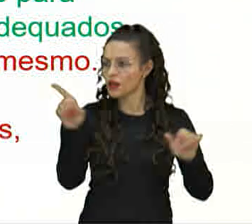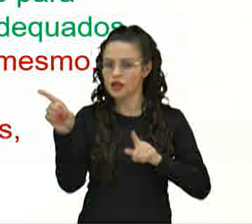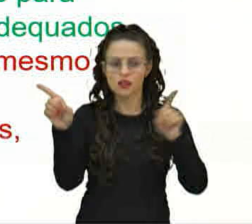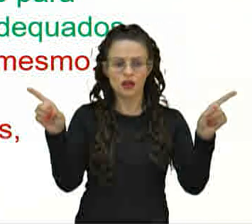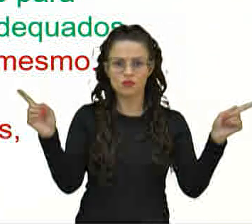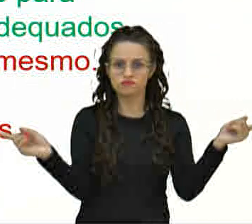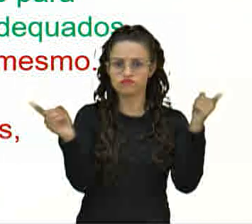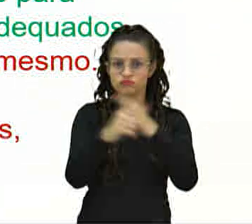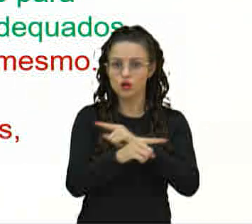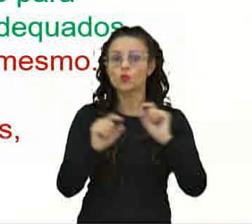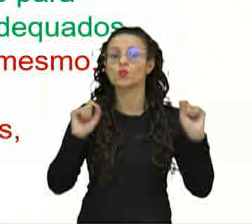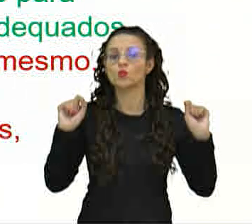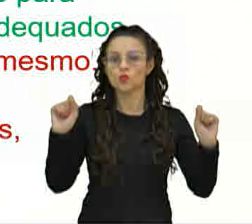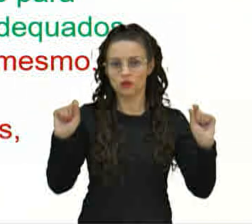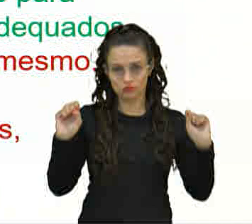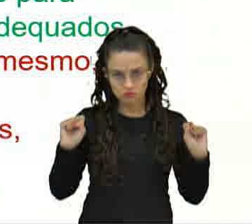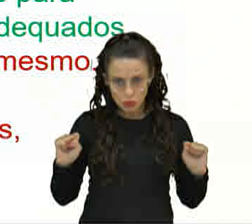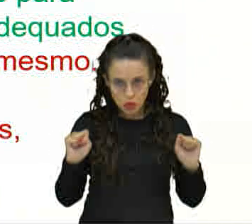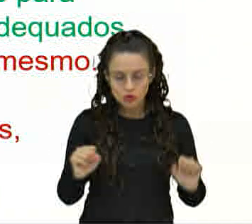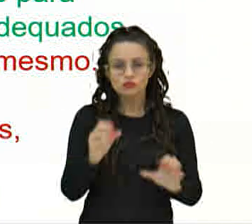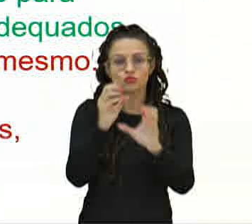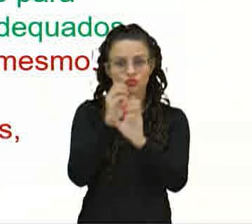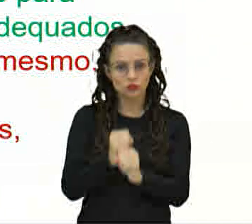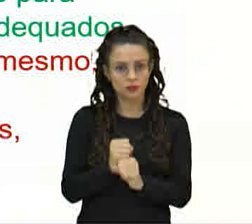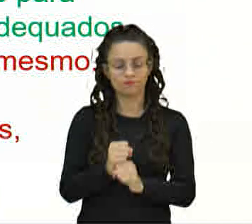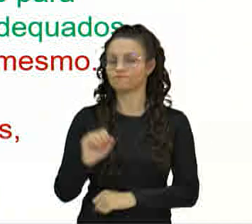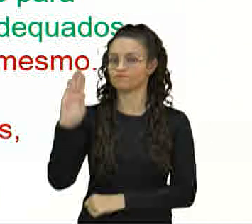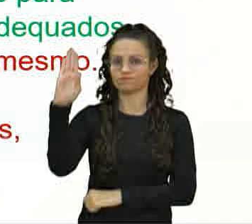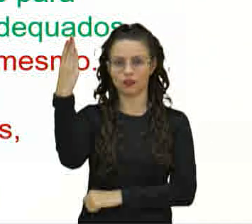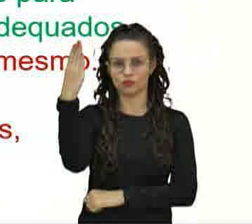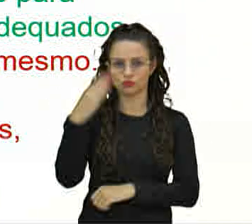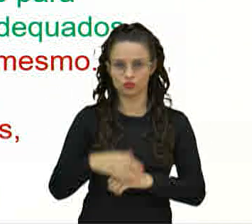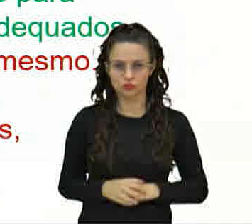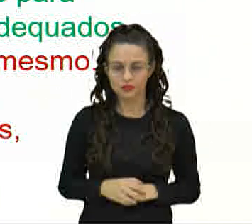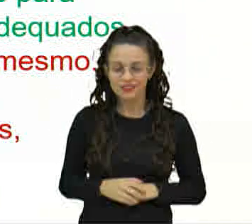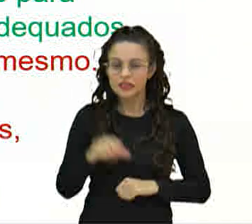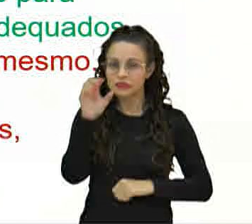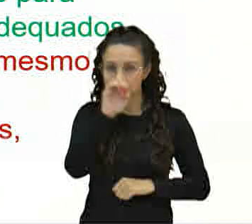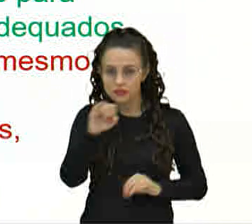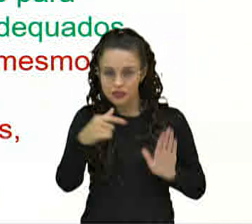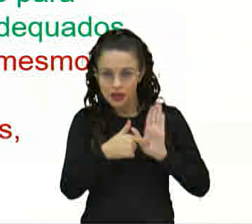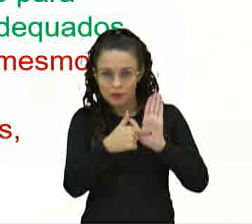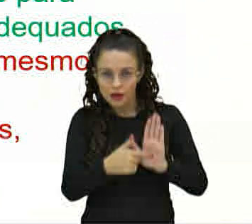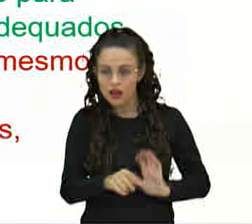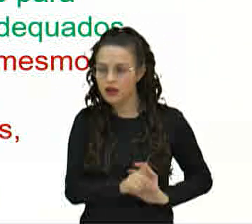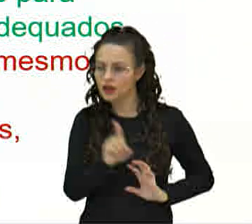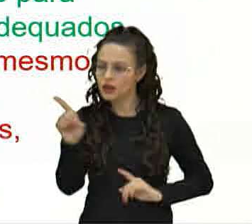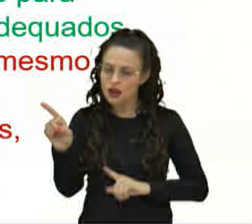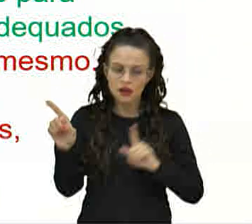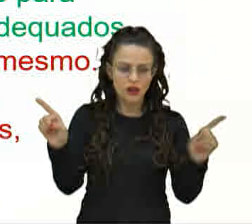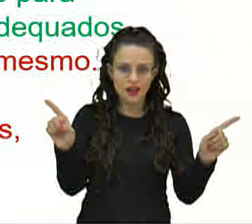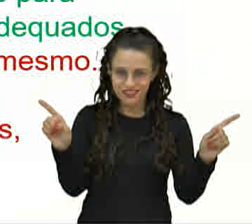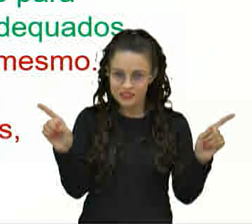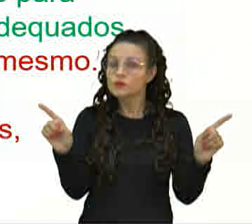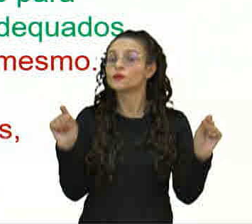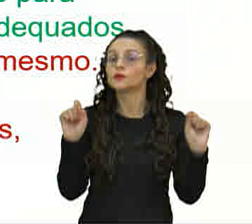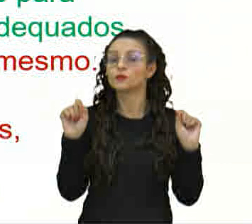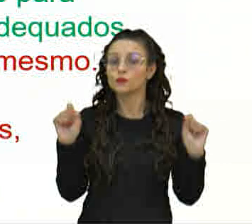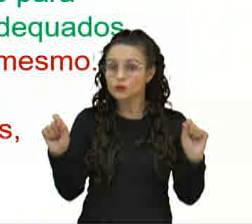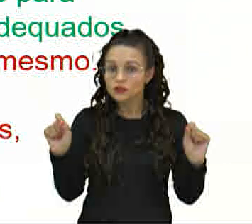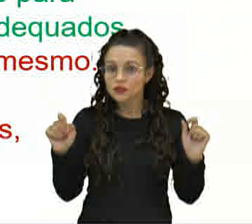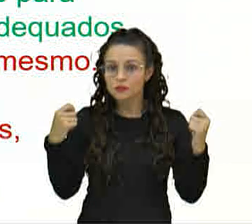contrários, elas podem ser somadas. Falso. Se elas aparecem em lados contrários, elas devem